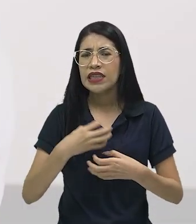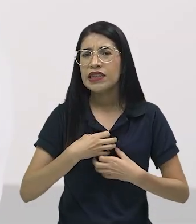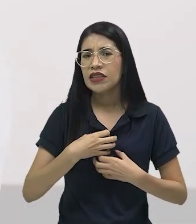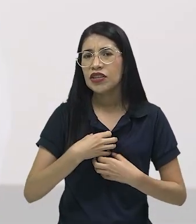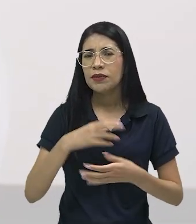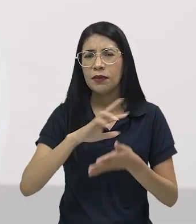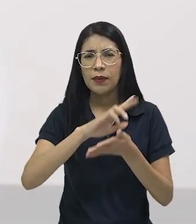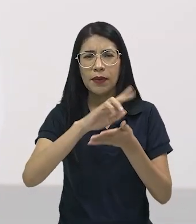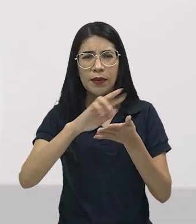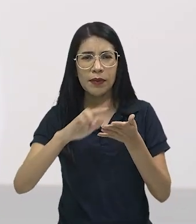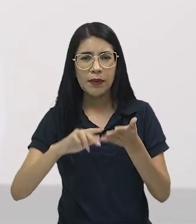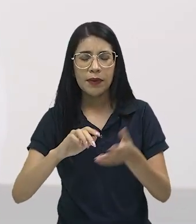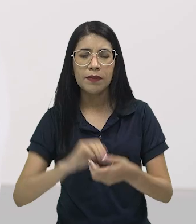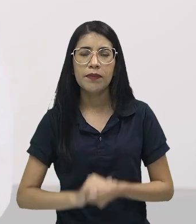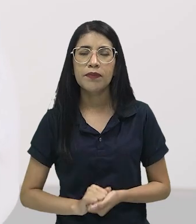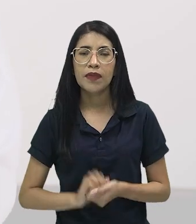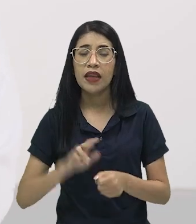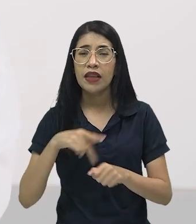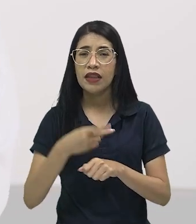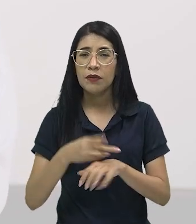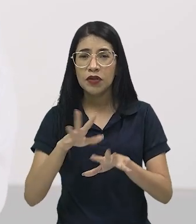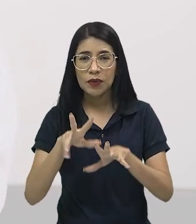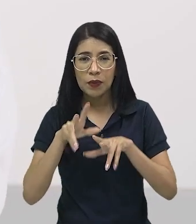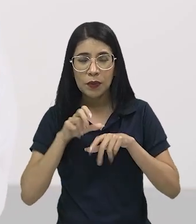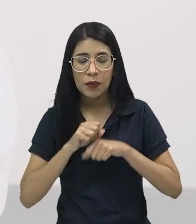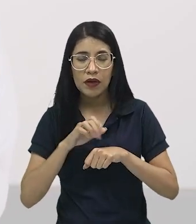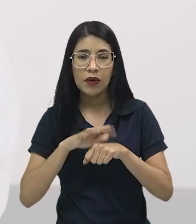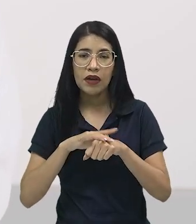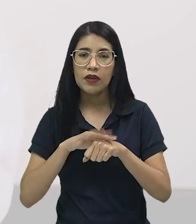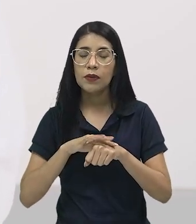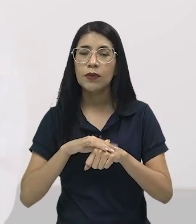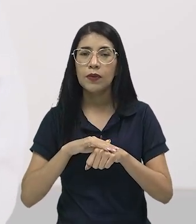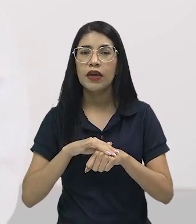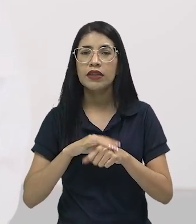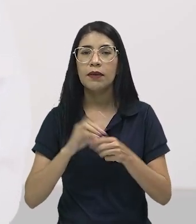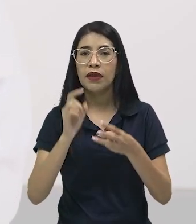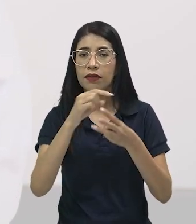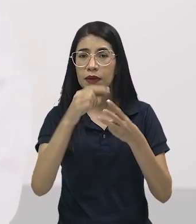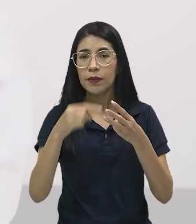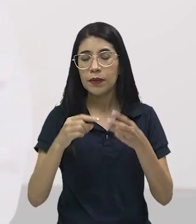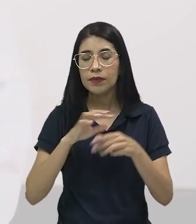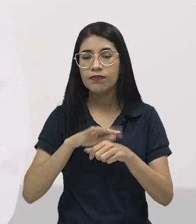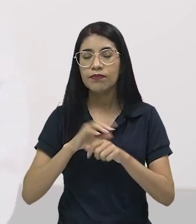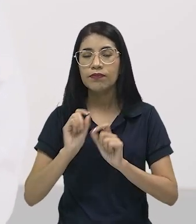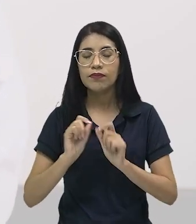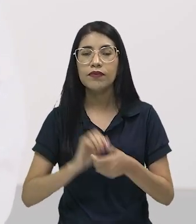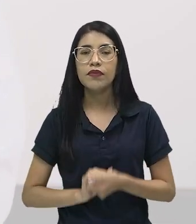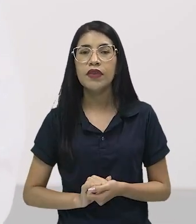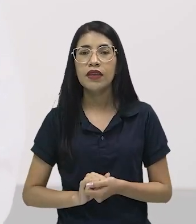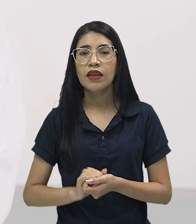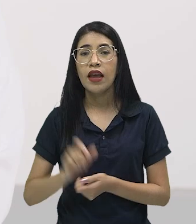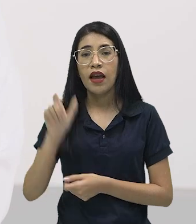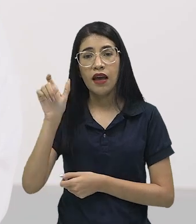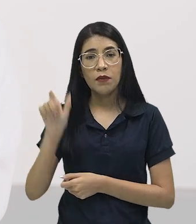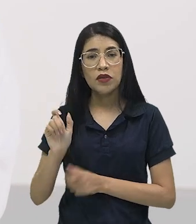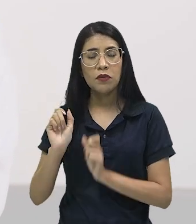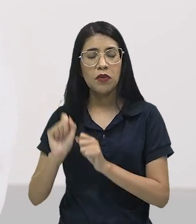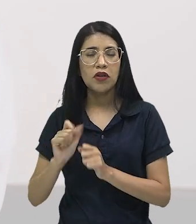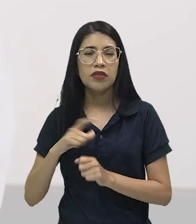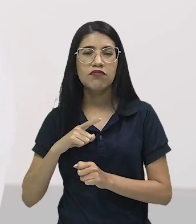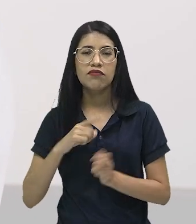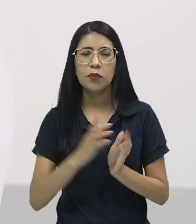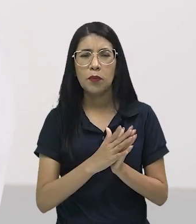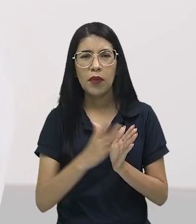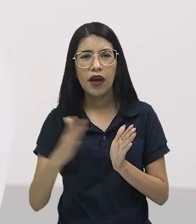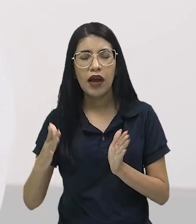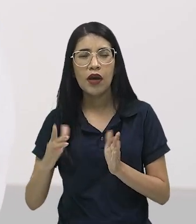sintomas. Após a infecção aguda por essas arboviroses, o paciente pode cursar a médio e longo prazo com